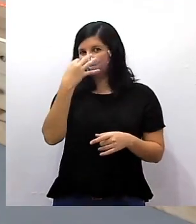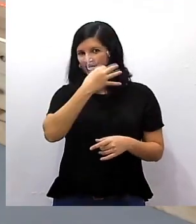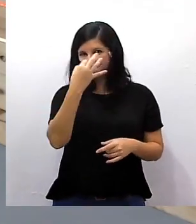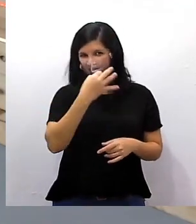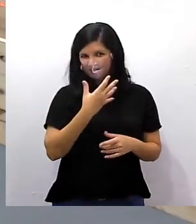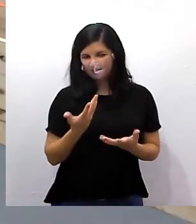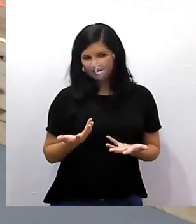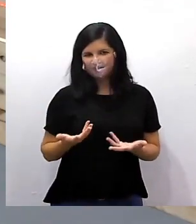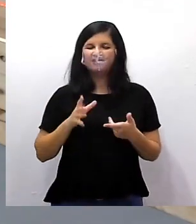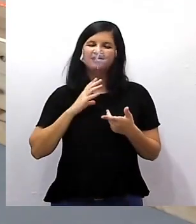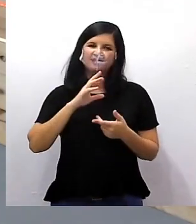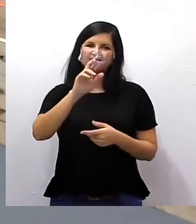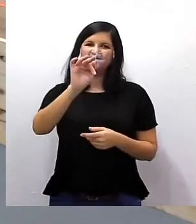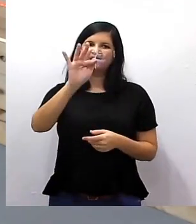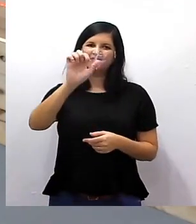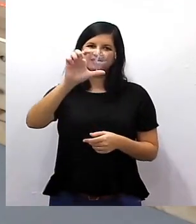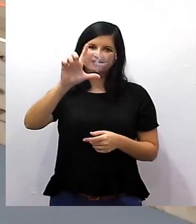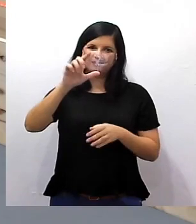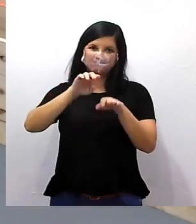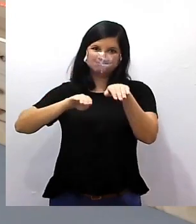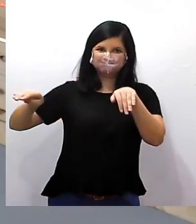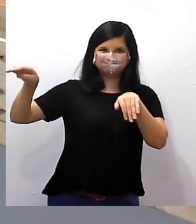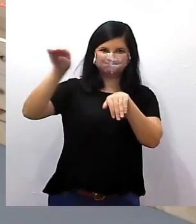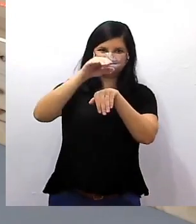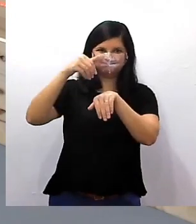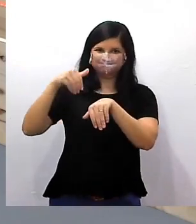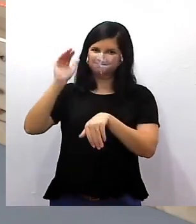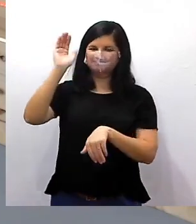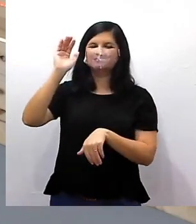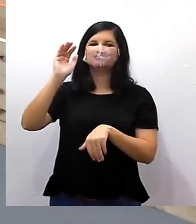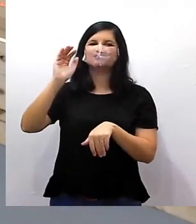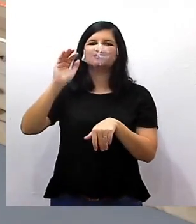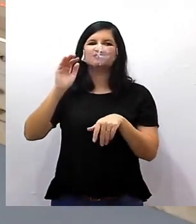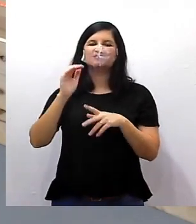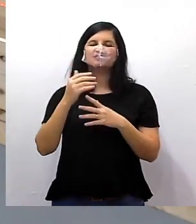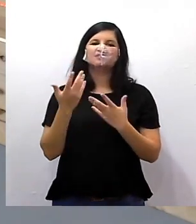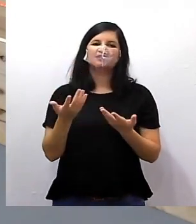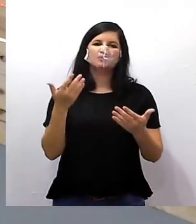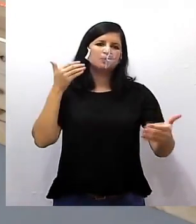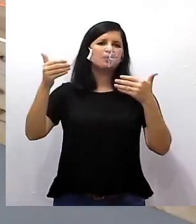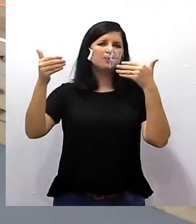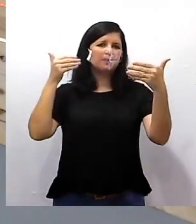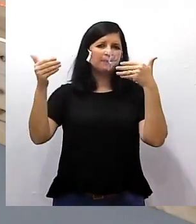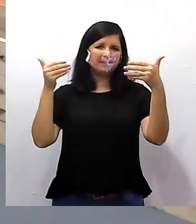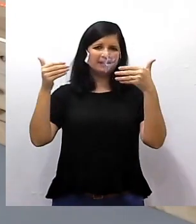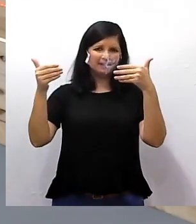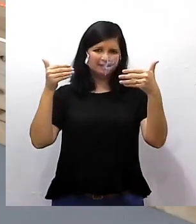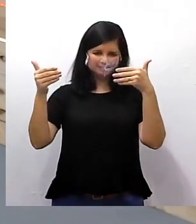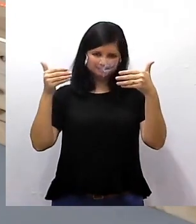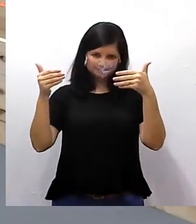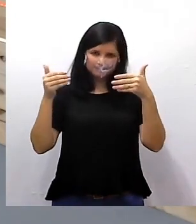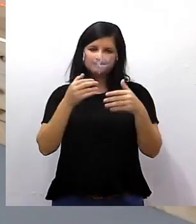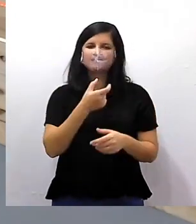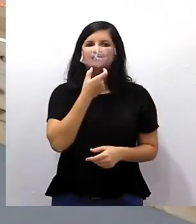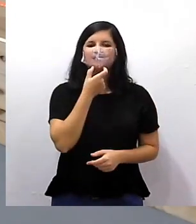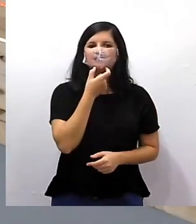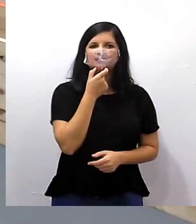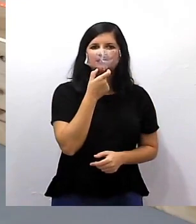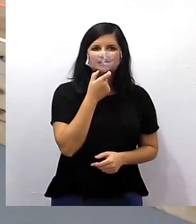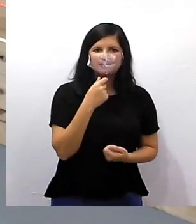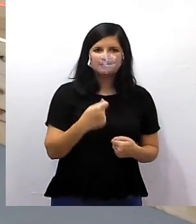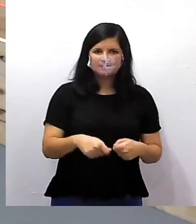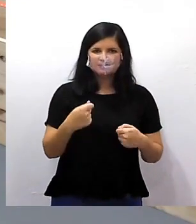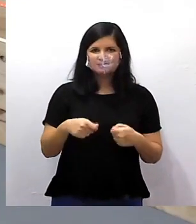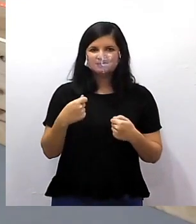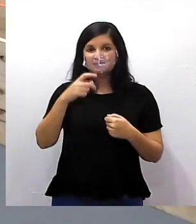superlativo. Eu coloco o Rafael em evidência, vamos dizer assim. Beleza? E aí para formar o grau comparativo, grau superlativo em inglês, a gente